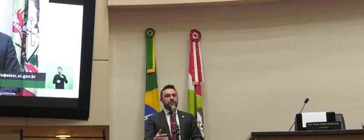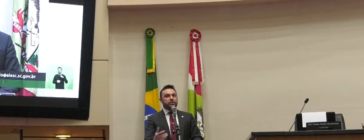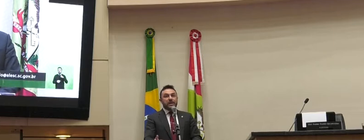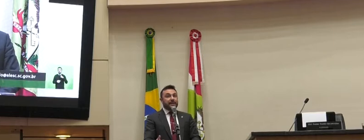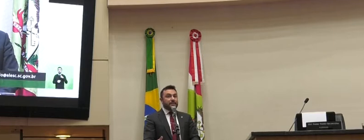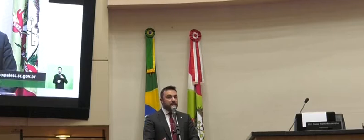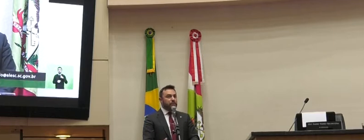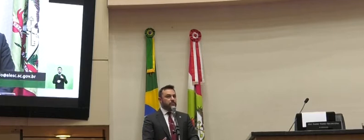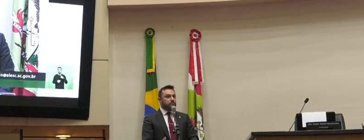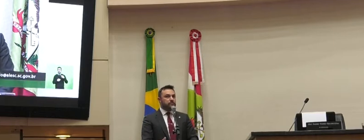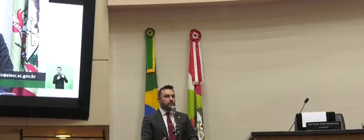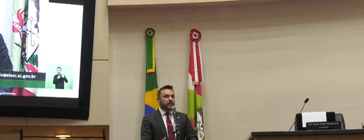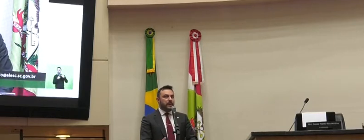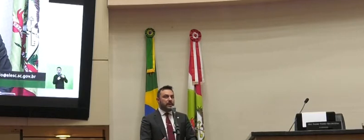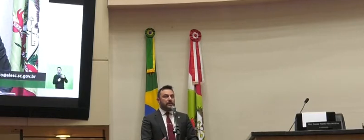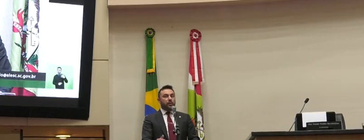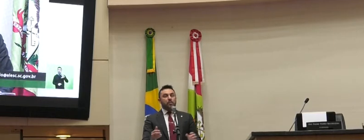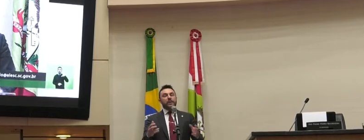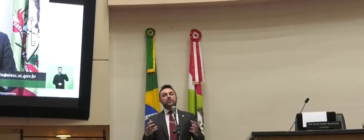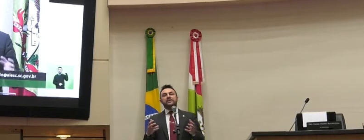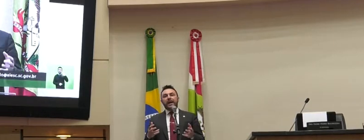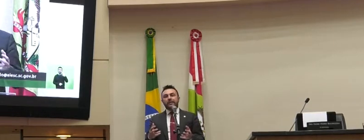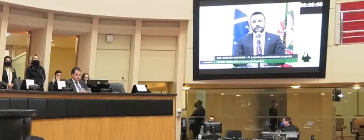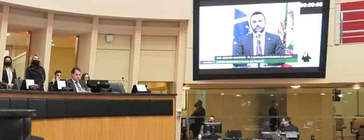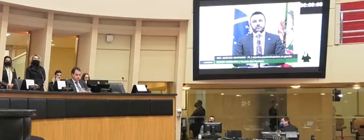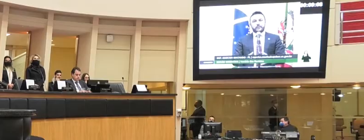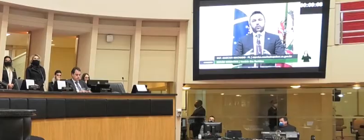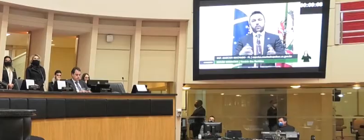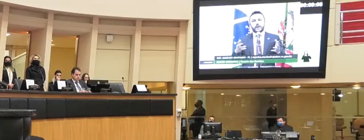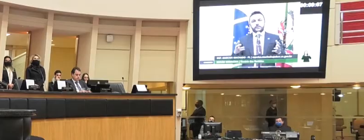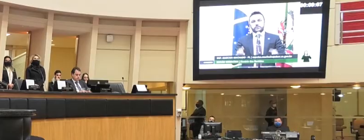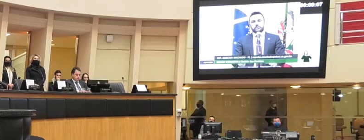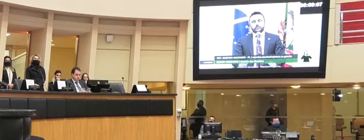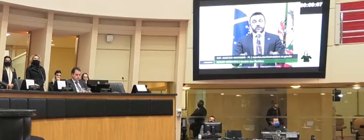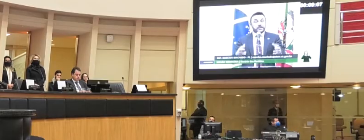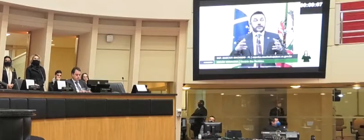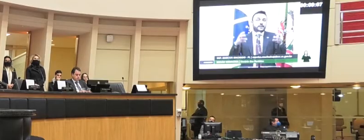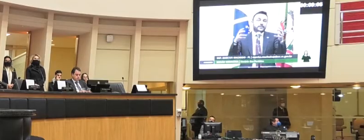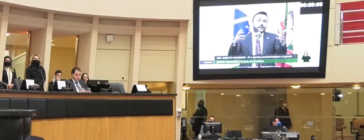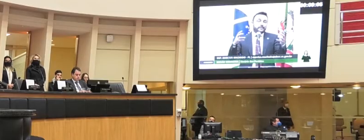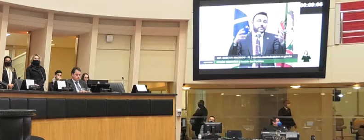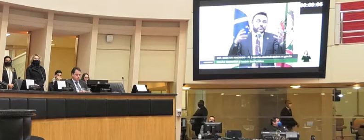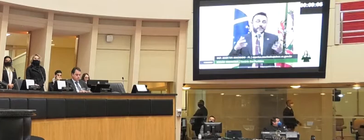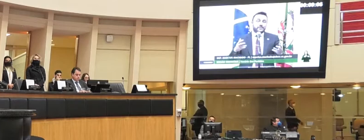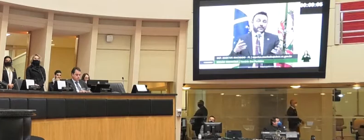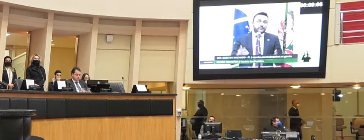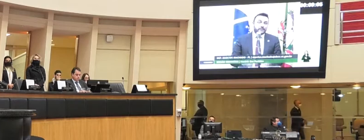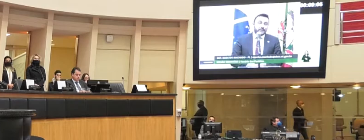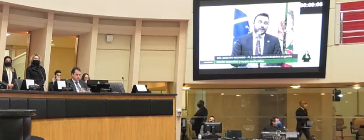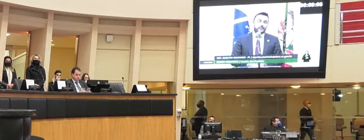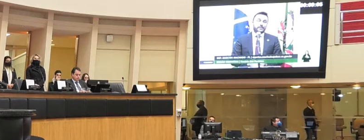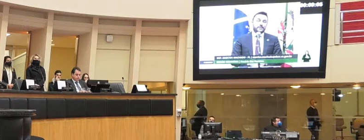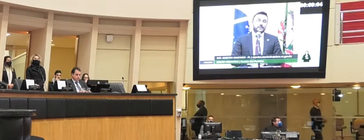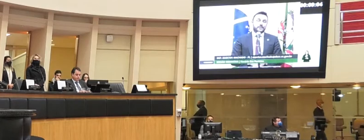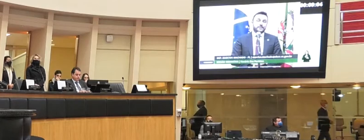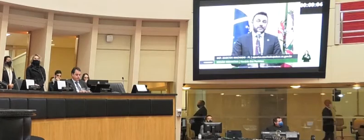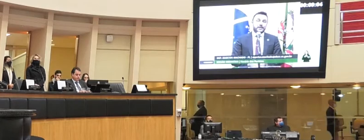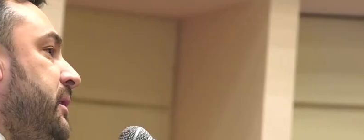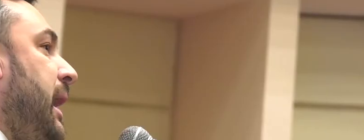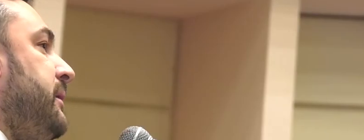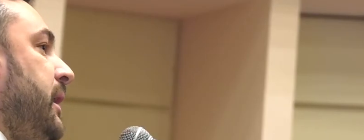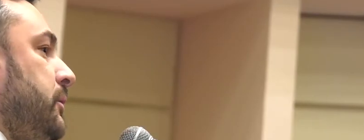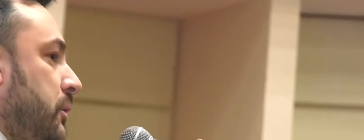O deputado Márcio Machado usou a tribuna da sessão para manifestar pesar por mais um caso de feminicídio ocorrido em